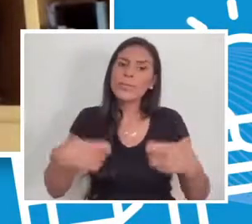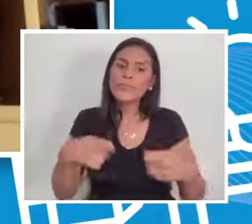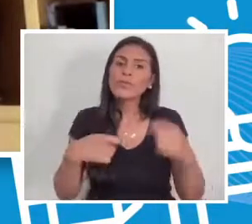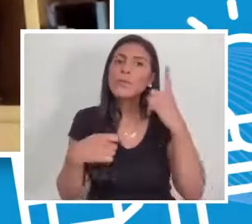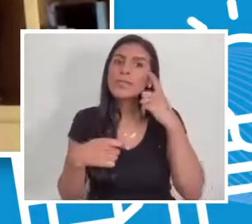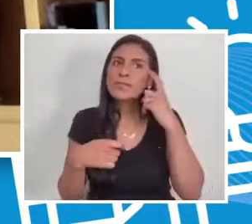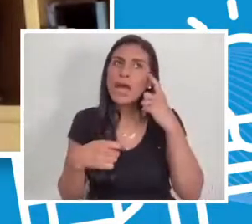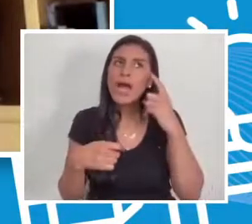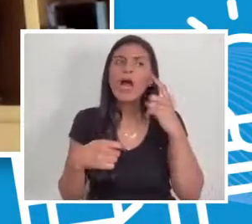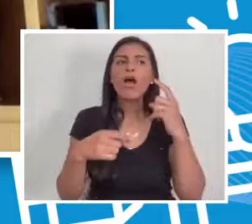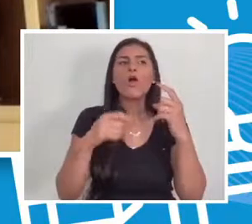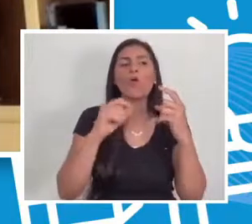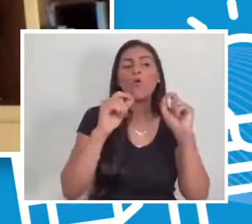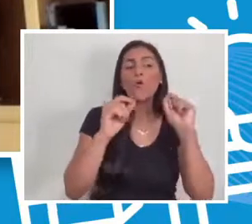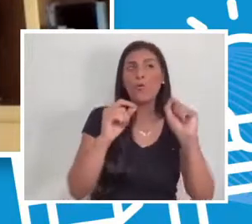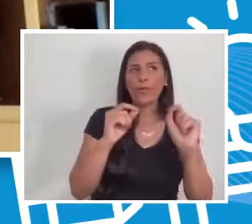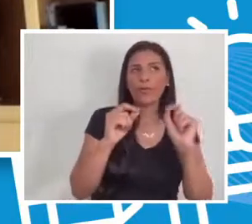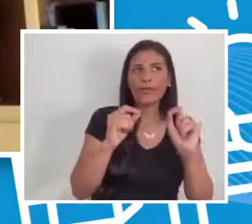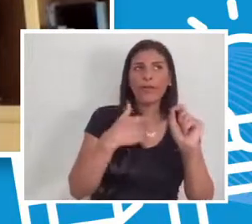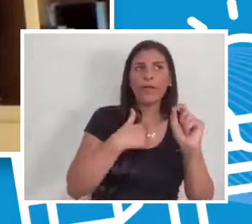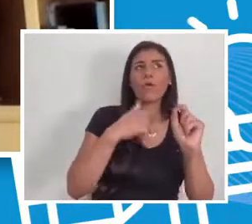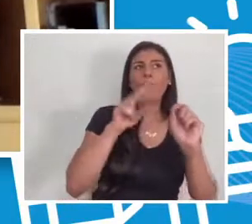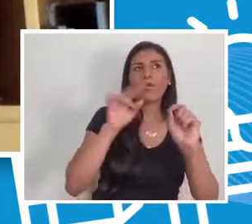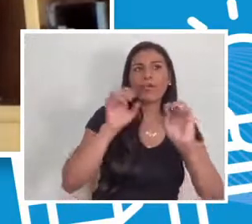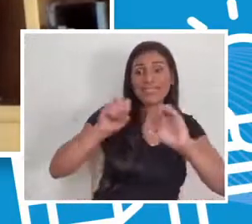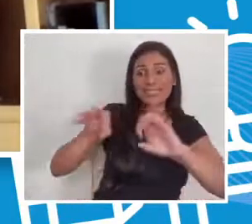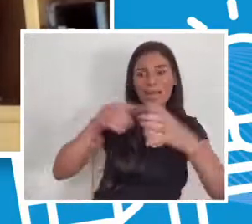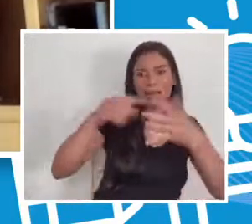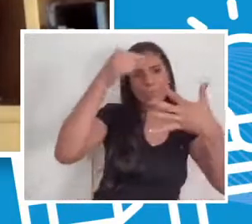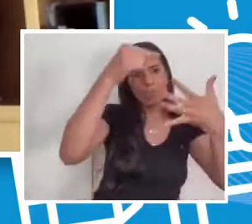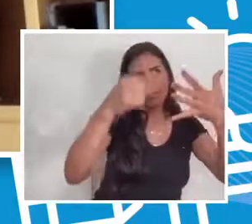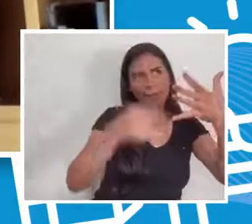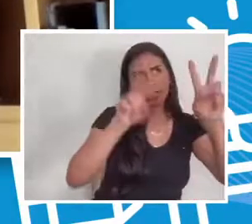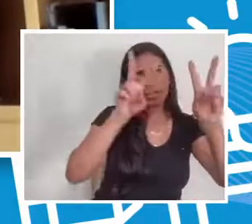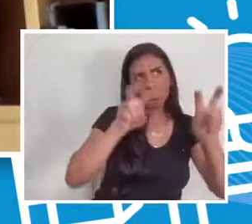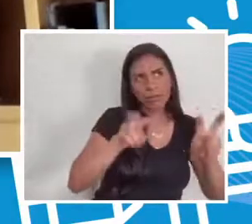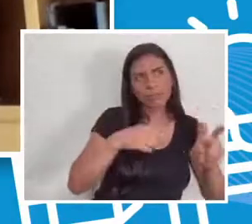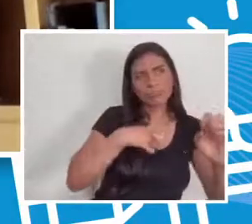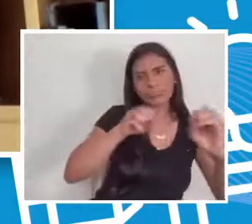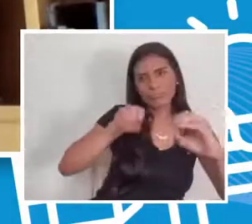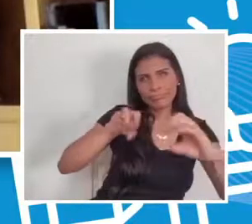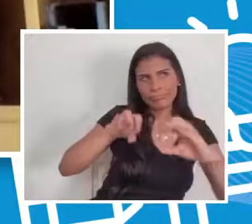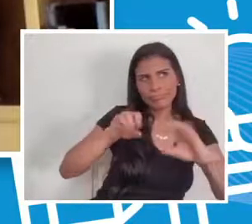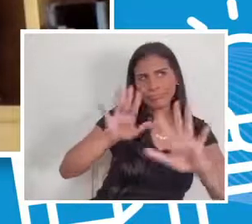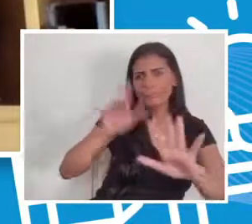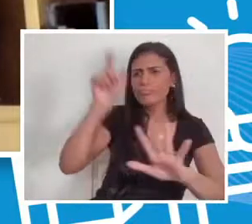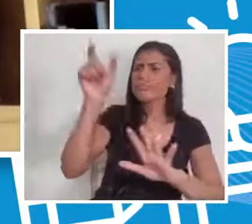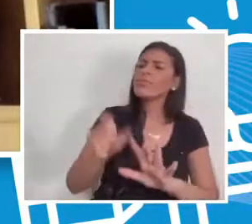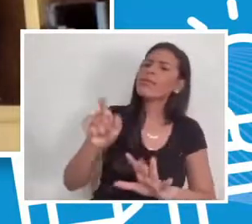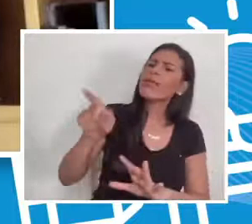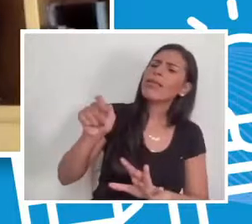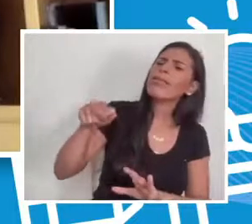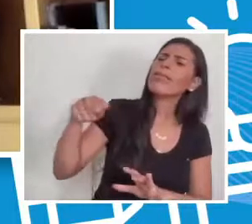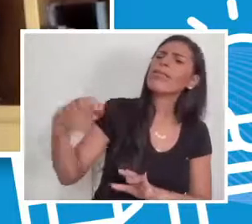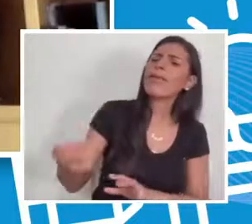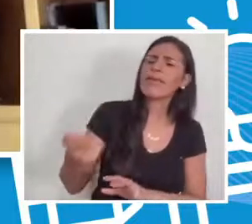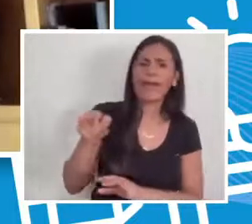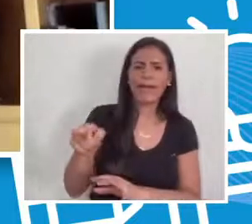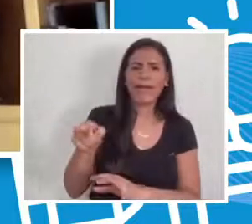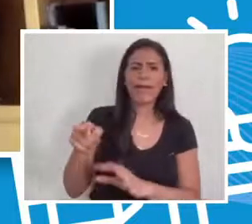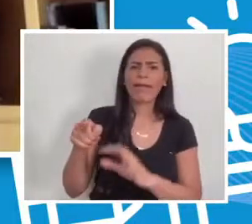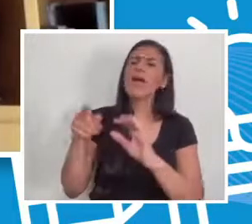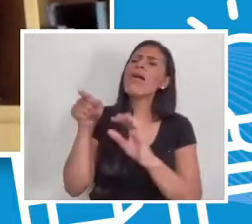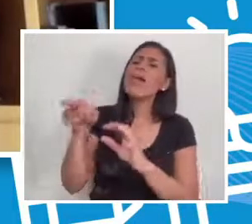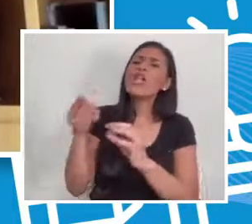é como é que ele aprende e quem é esta pessoa que aprende, e pensar numa didática. É